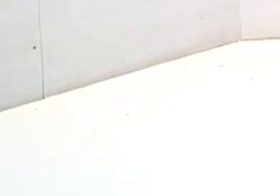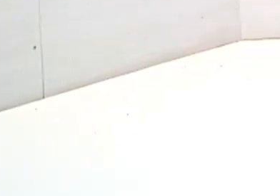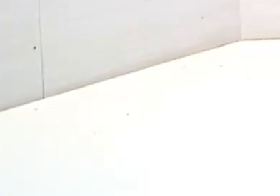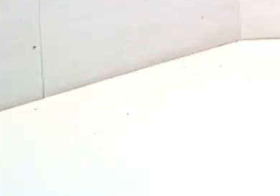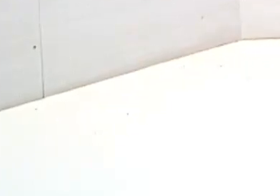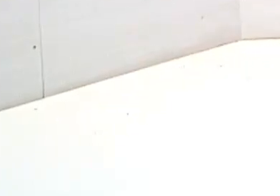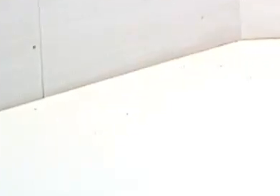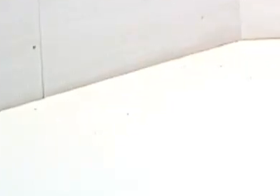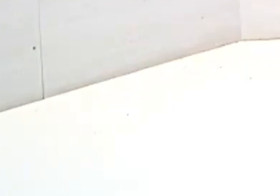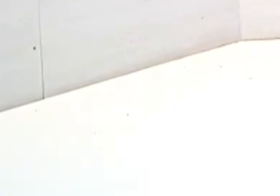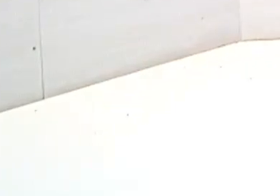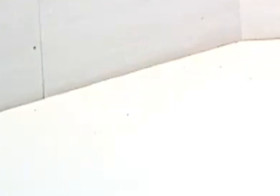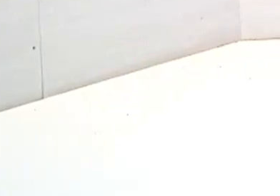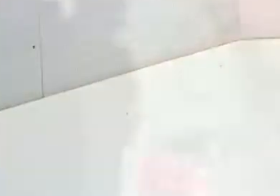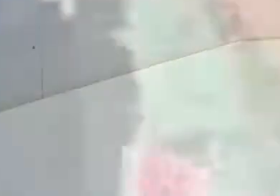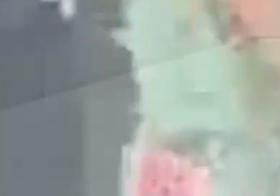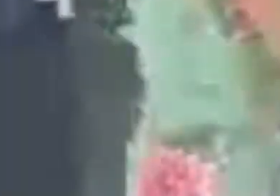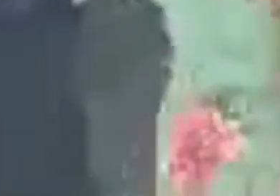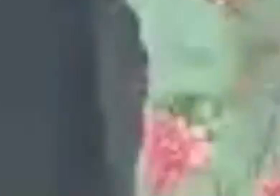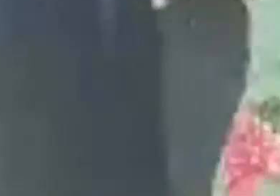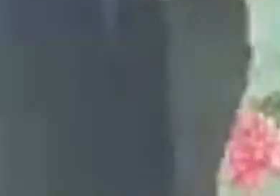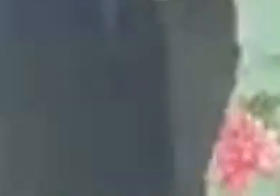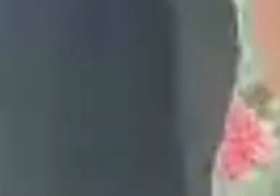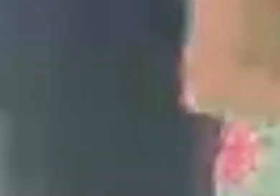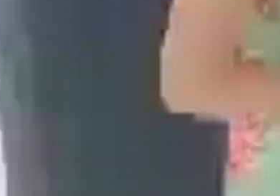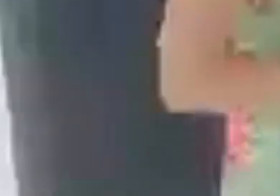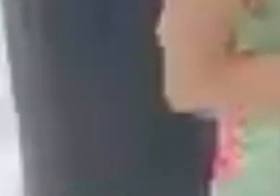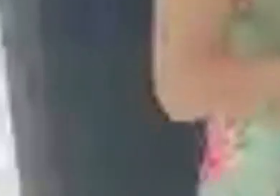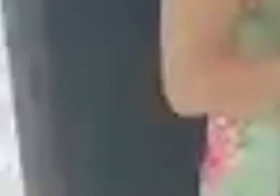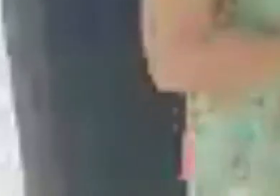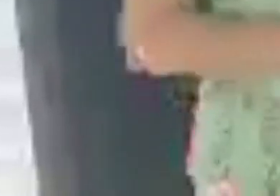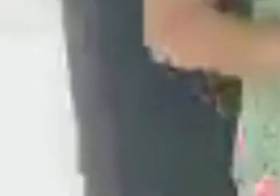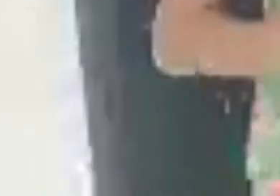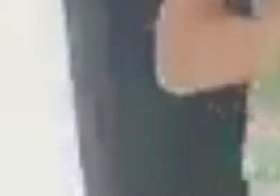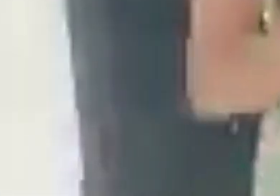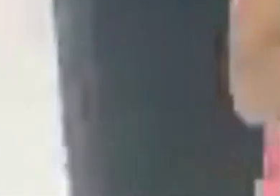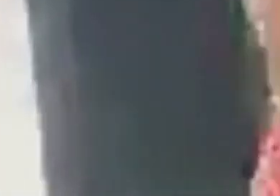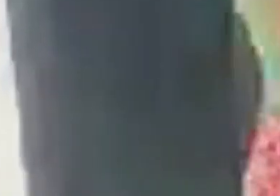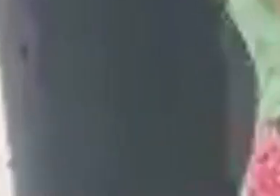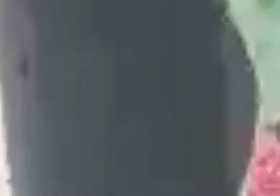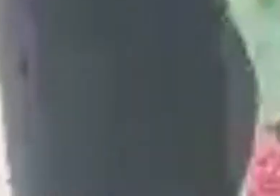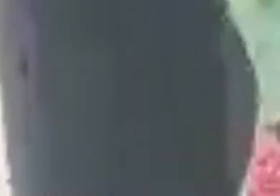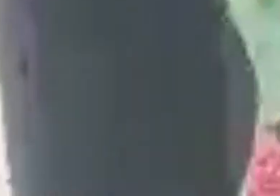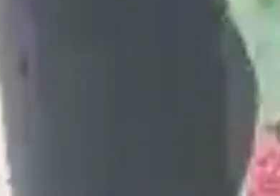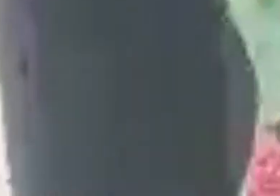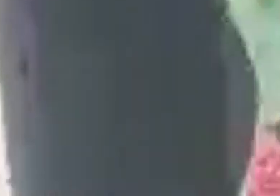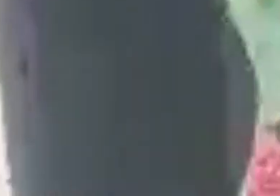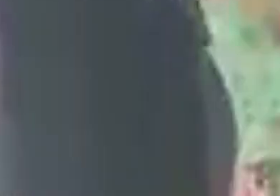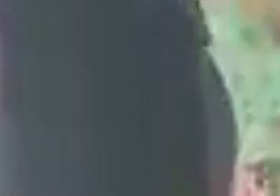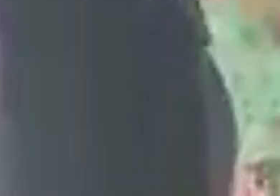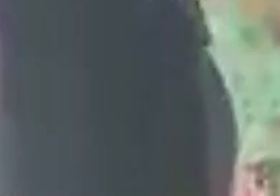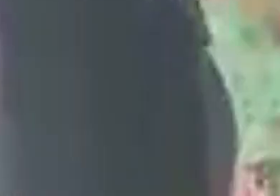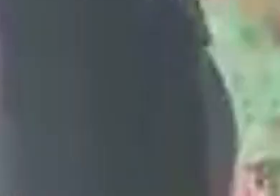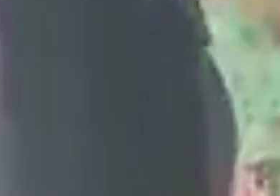Você não pode entrar, como é? Restrito aqui no momento. Restrito? Como assim? Acho que coisa essa voz. É briga? Mas me chamaram quem pra é? Fazer o programa. Olha quem